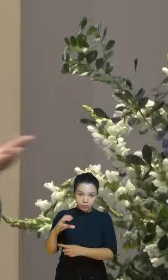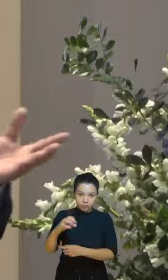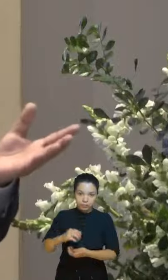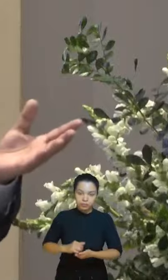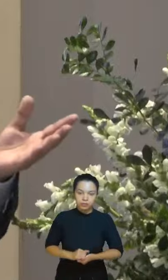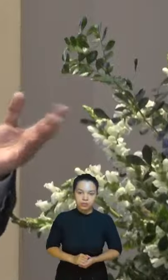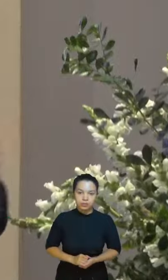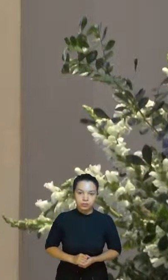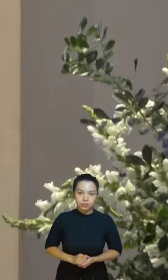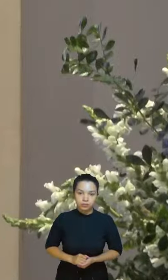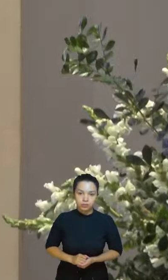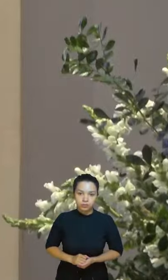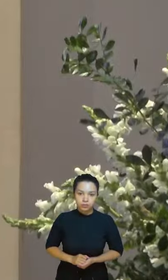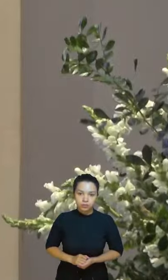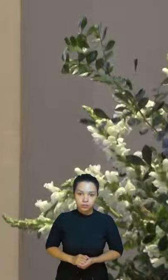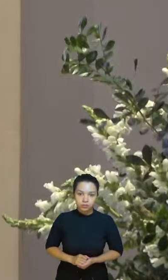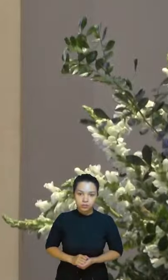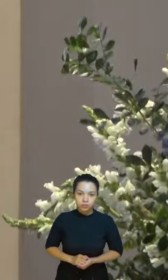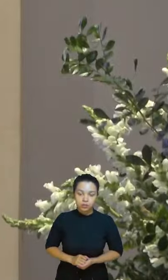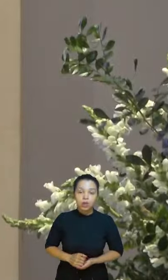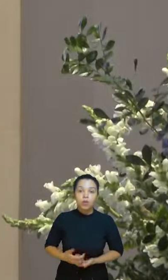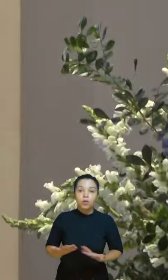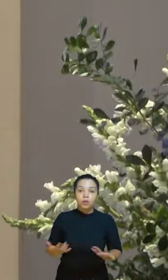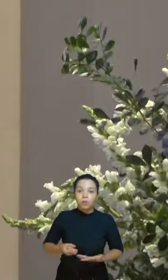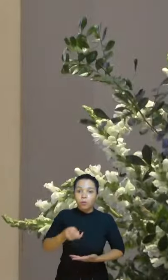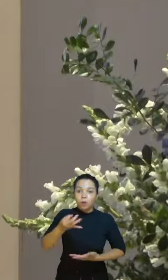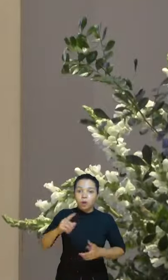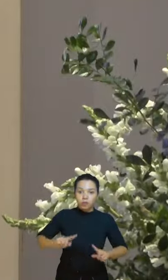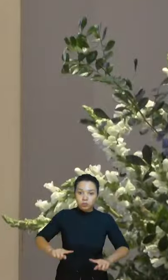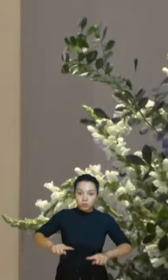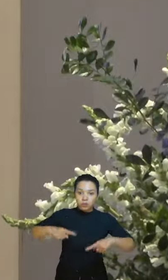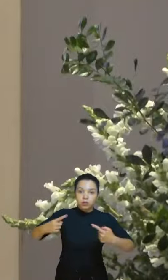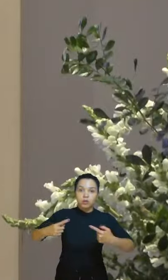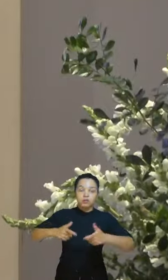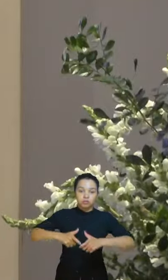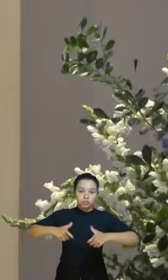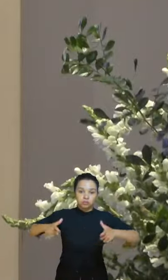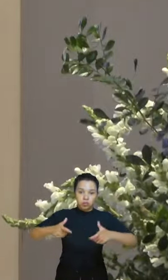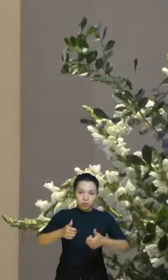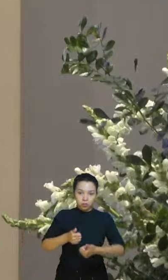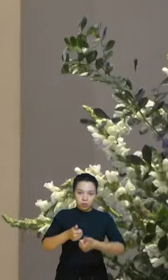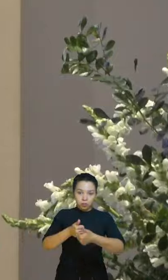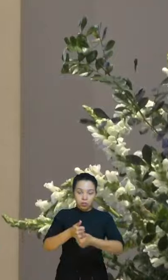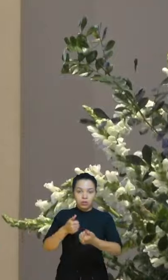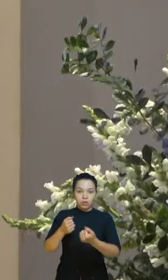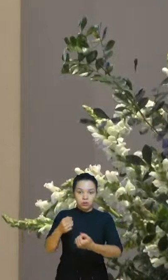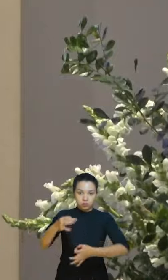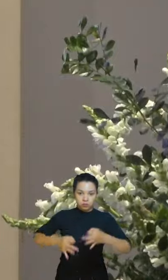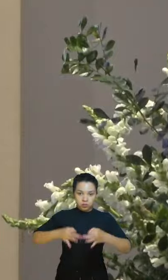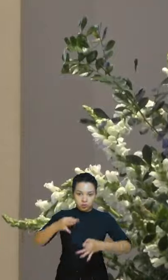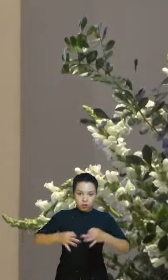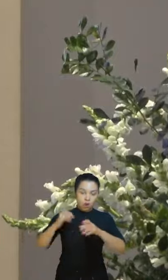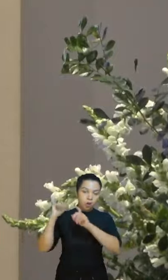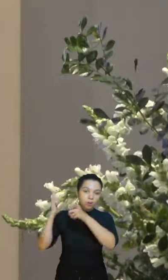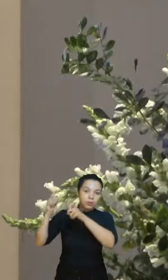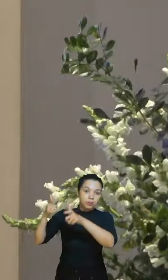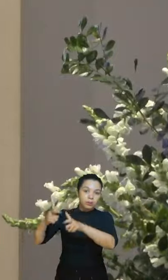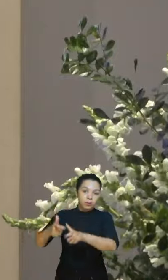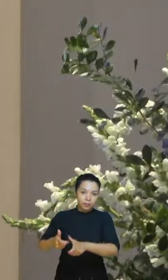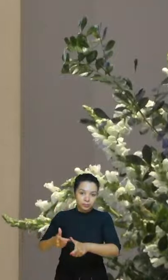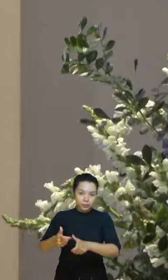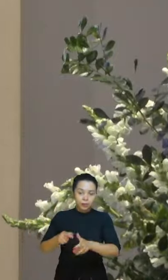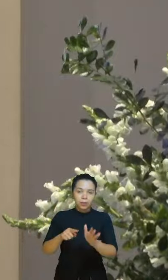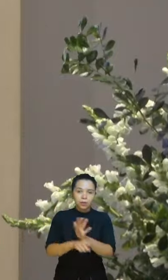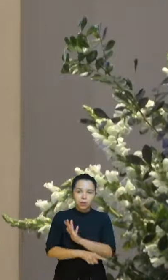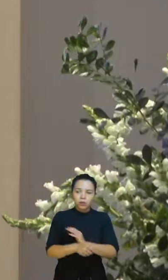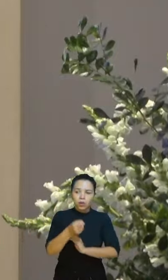Catarina quais são os grandes desafios do Poder Judiciário contemporâneo perguntou-me há pouco uma das repórteres da casa